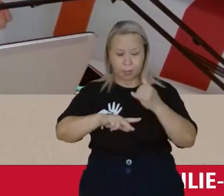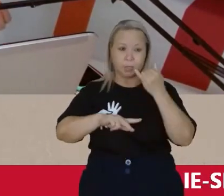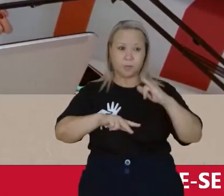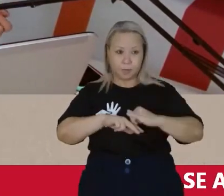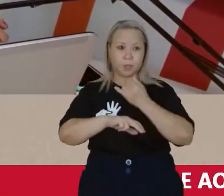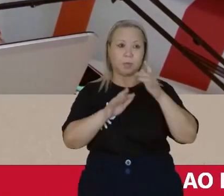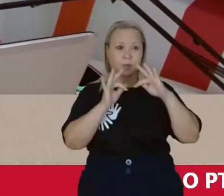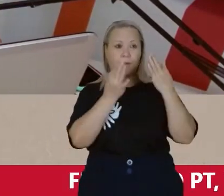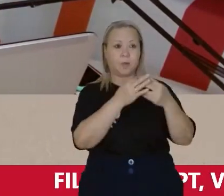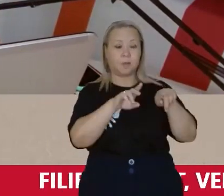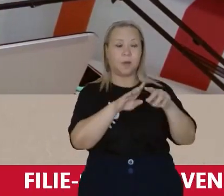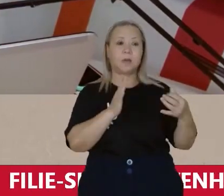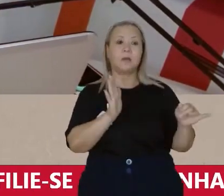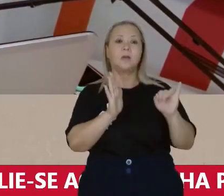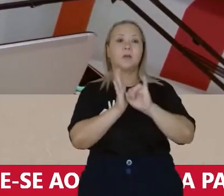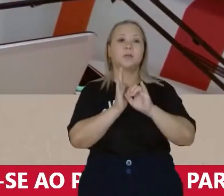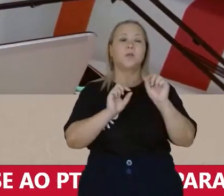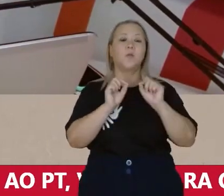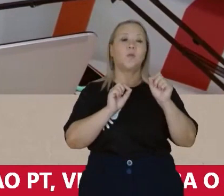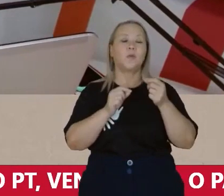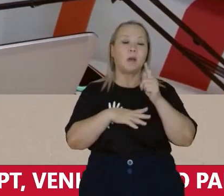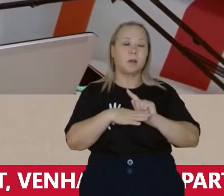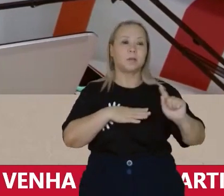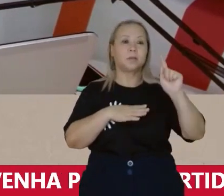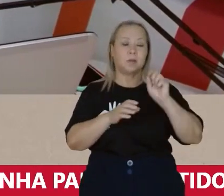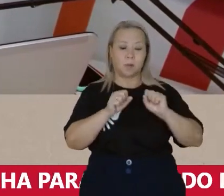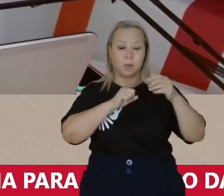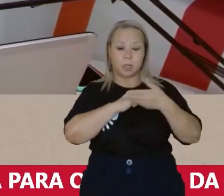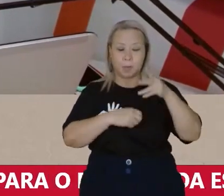no registro do que é a gestão da pandemia no Brasil.